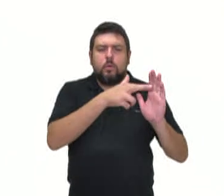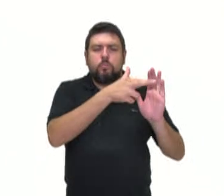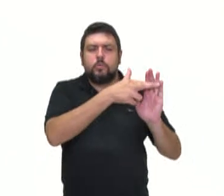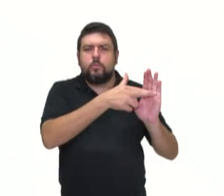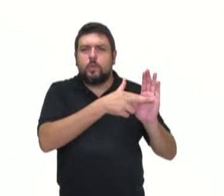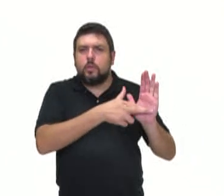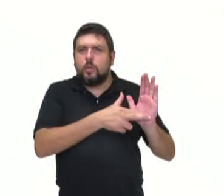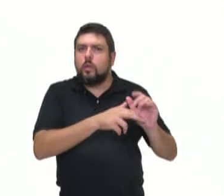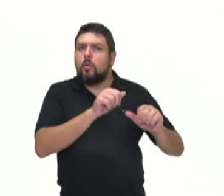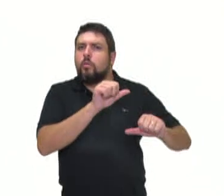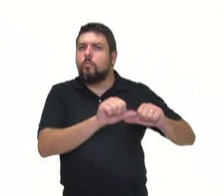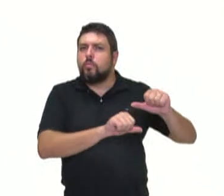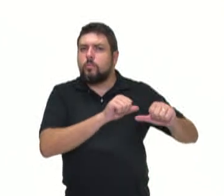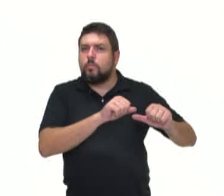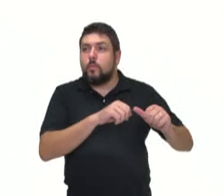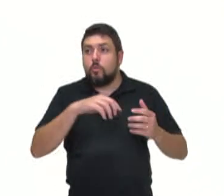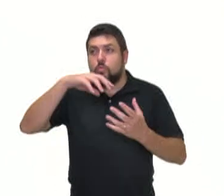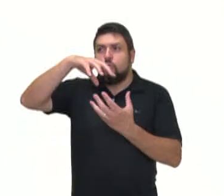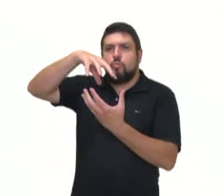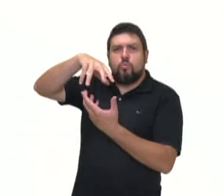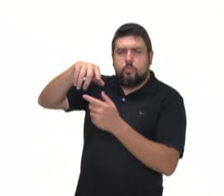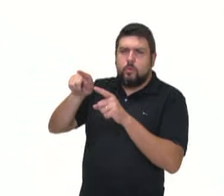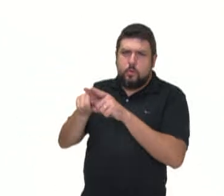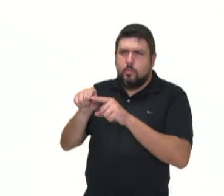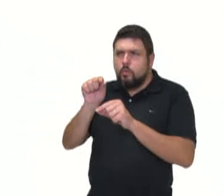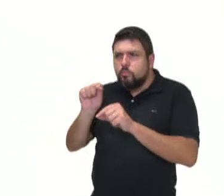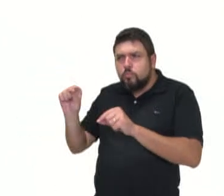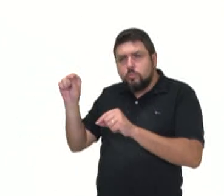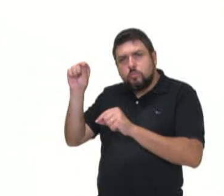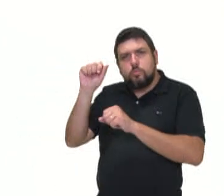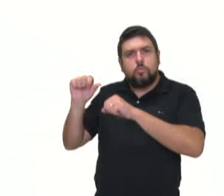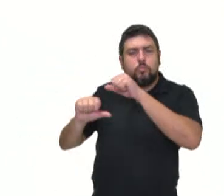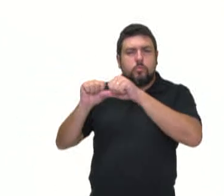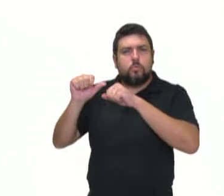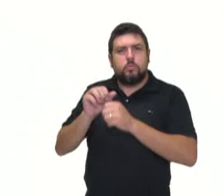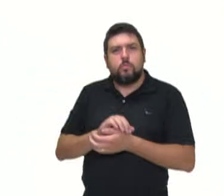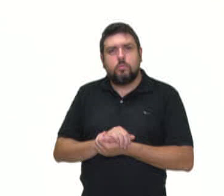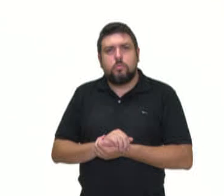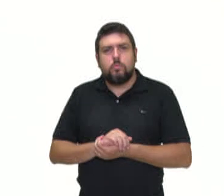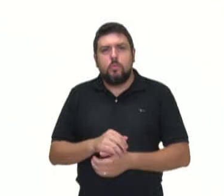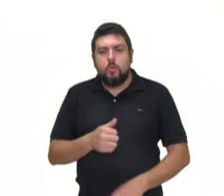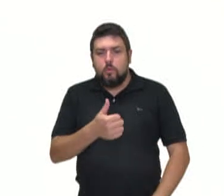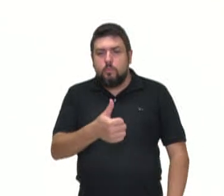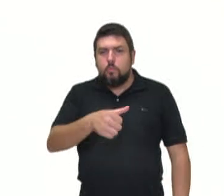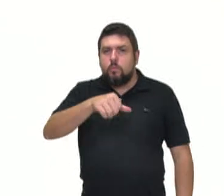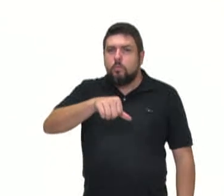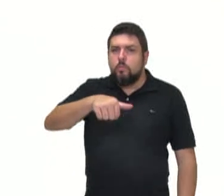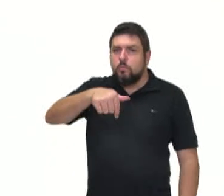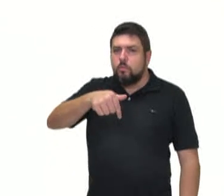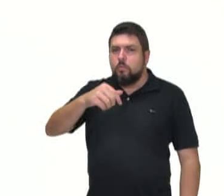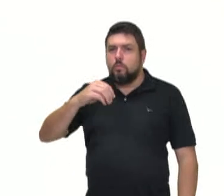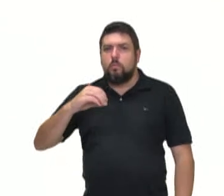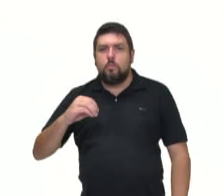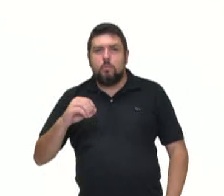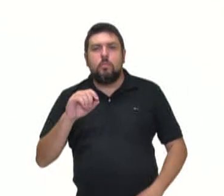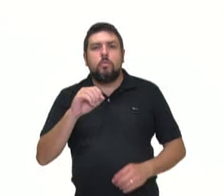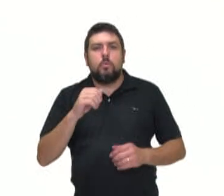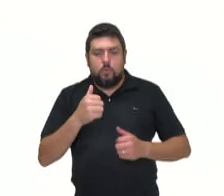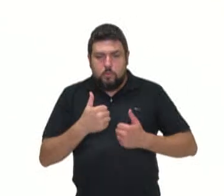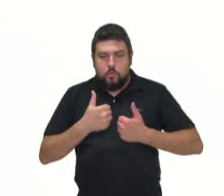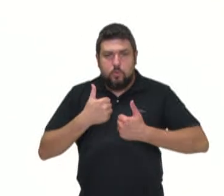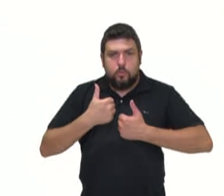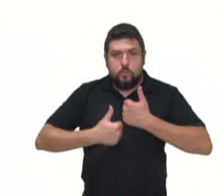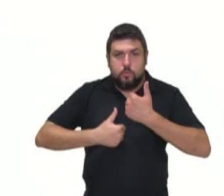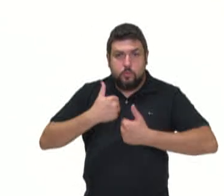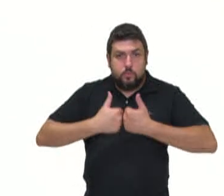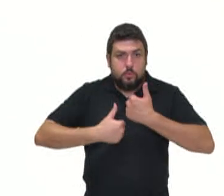e no mundo, né? Foi a partir dessa década que o futebol foi transformado num